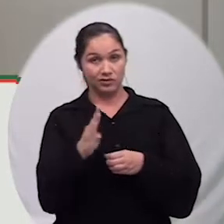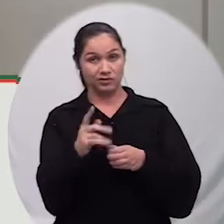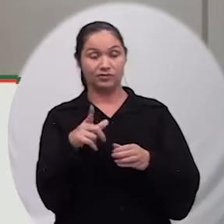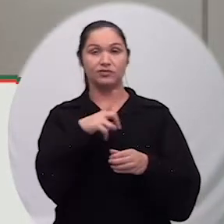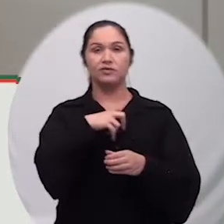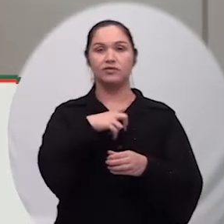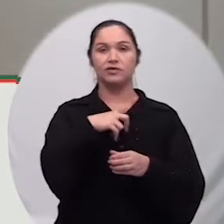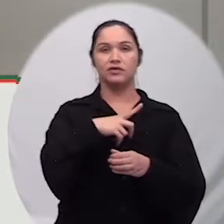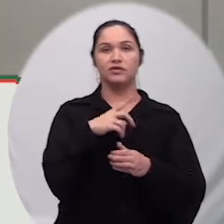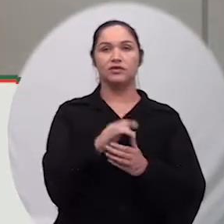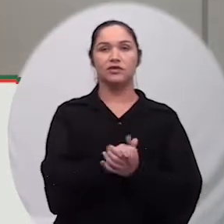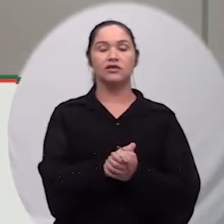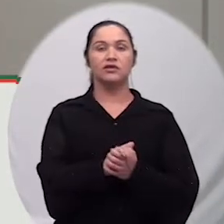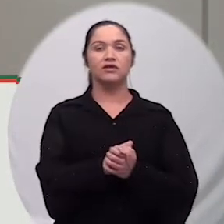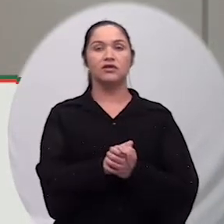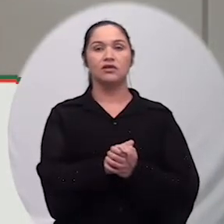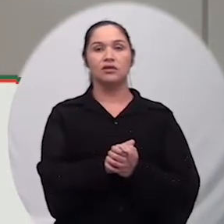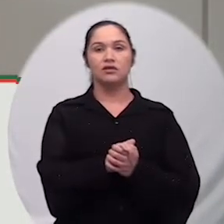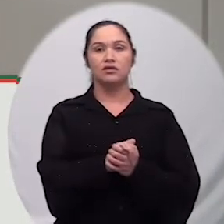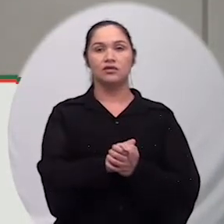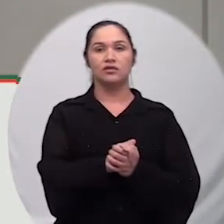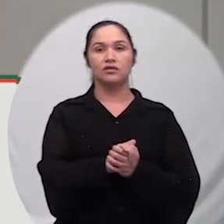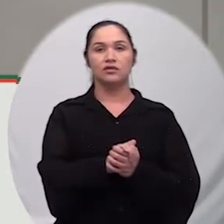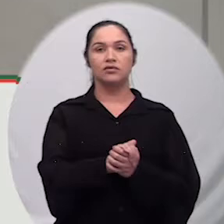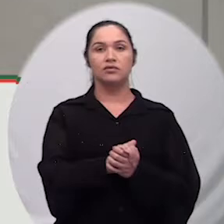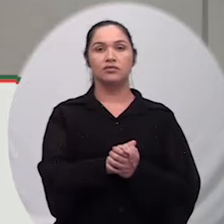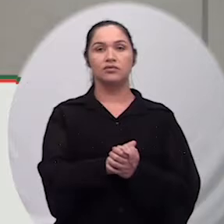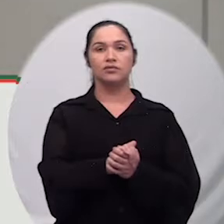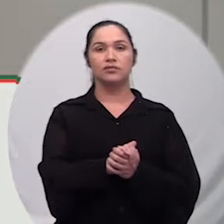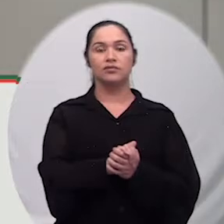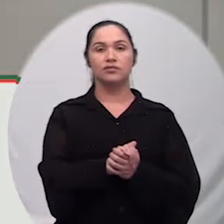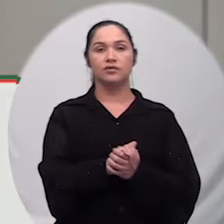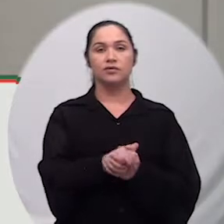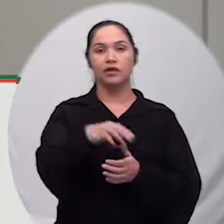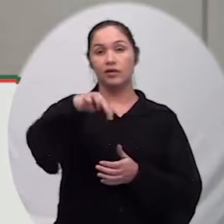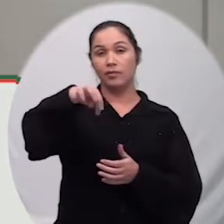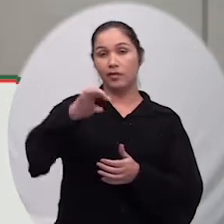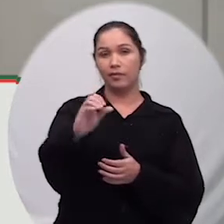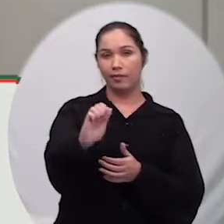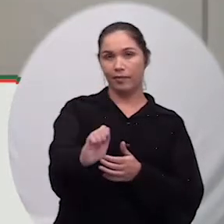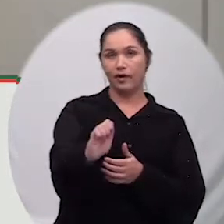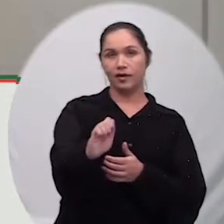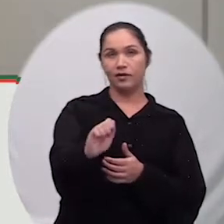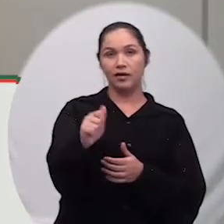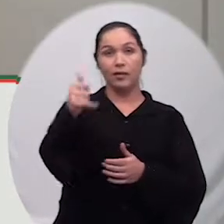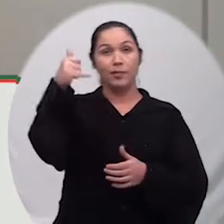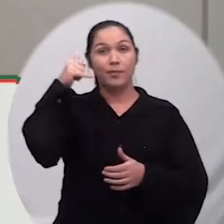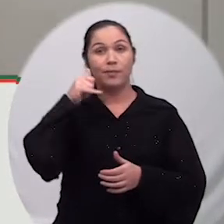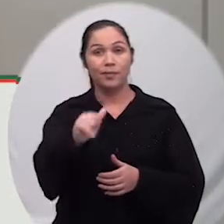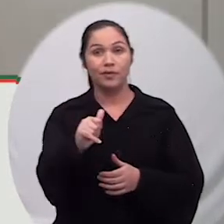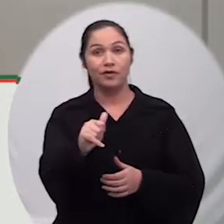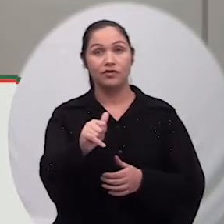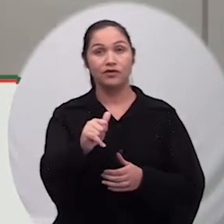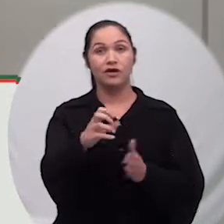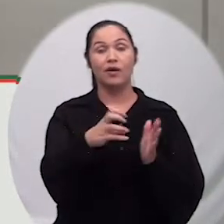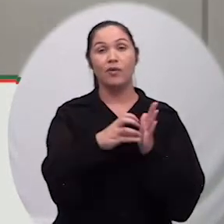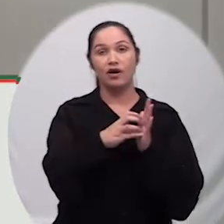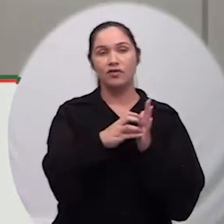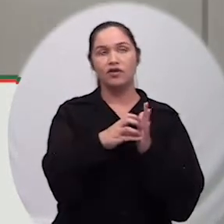tribuna comentar sobre essa meta, que prevê a erradicação do HIV-AIDS até 2030. Atualmente nós